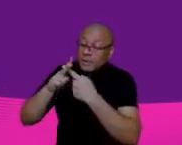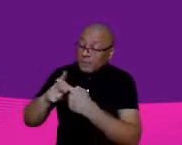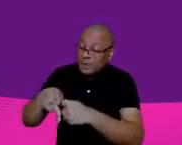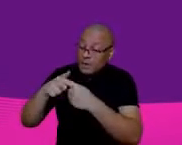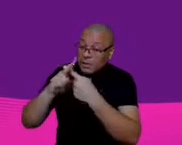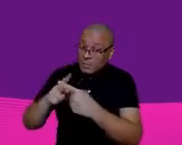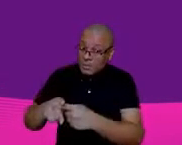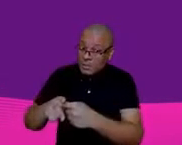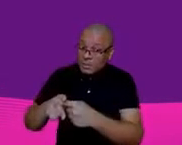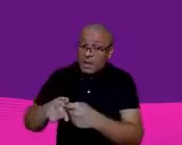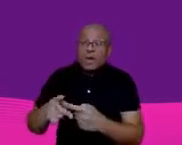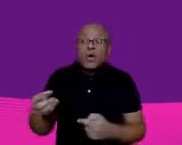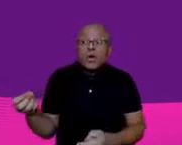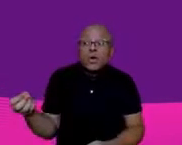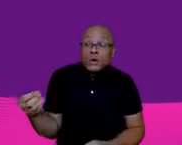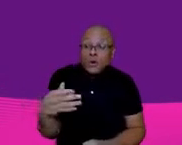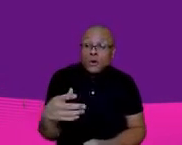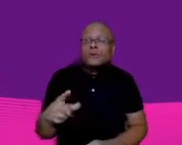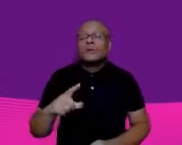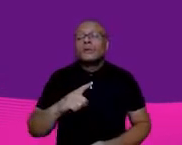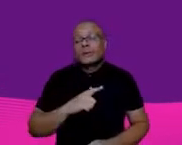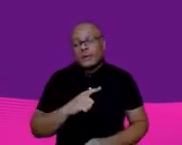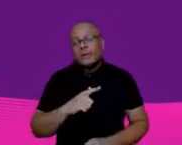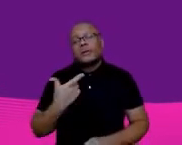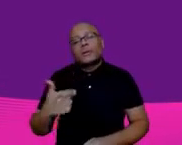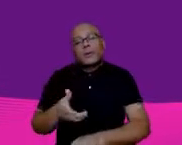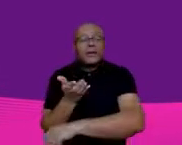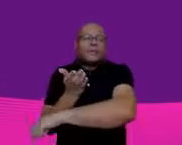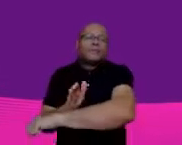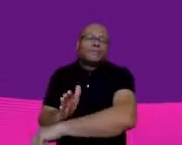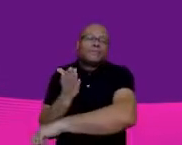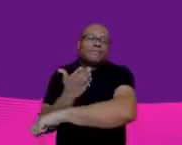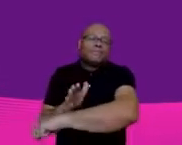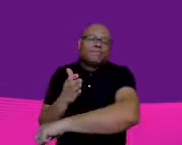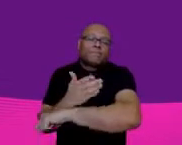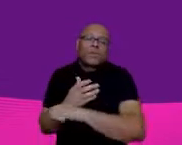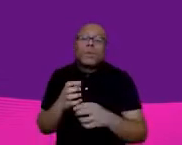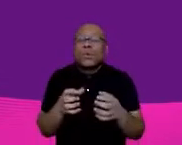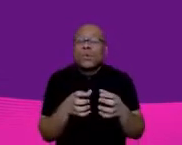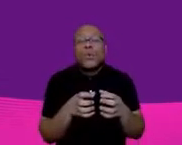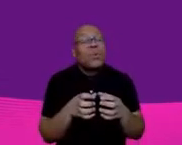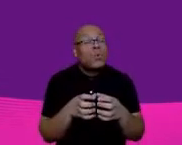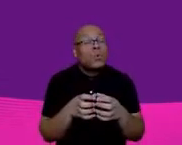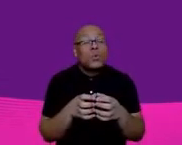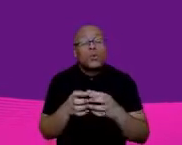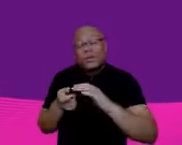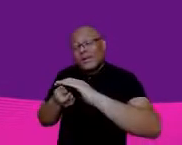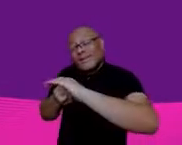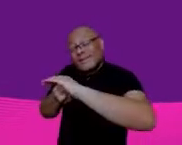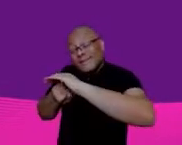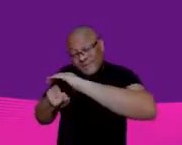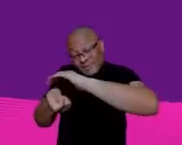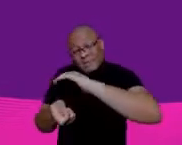coisa nova, então a gente precisa ter todo um treinamento de uma equipe, então esse investimento também parte disso.